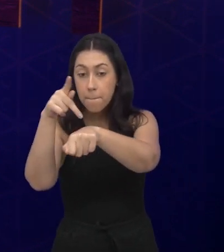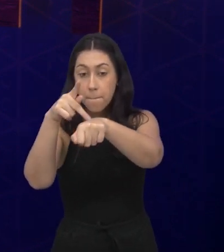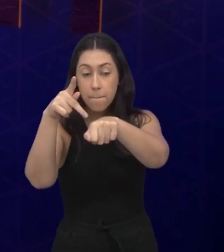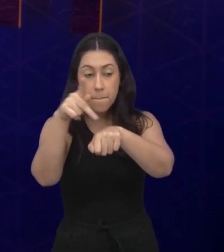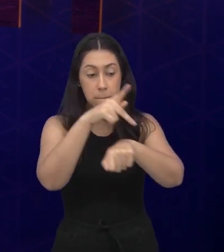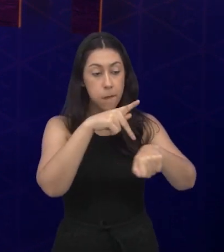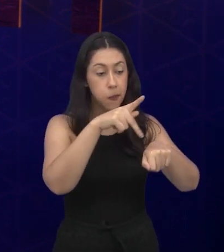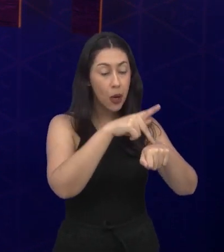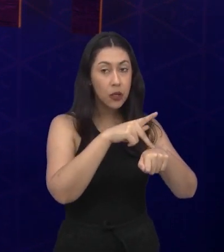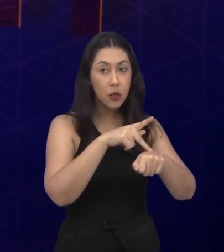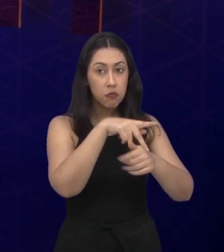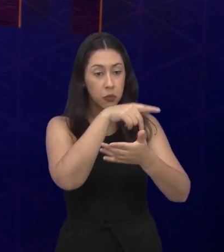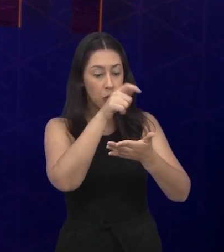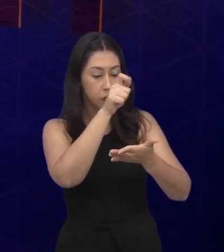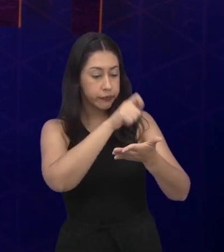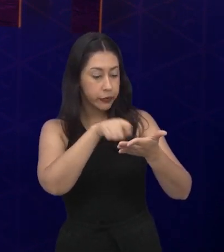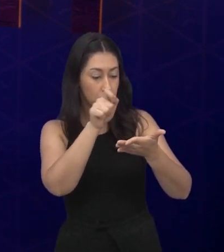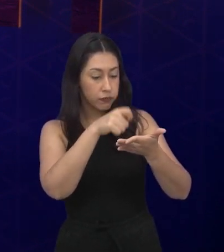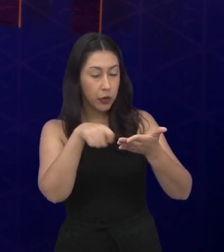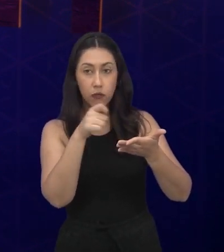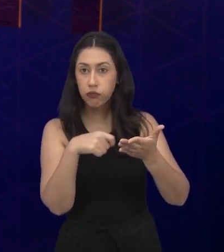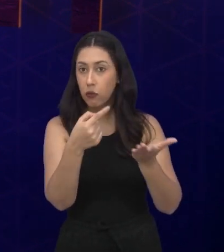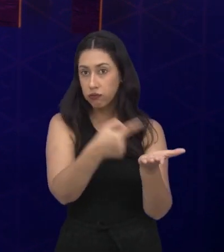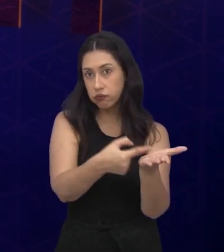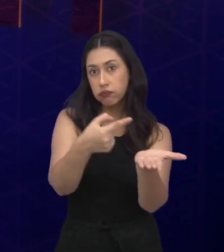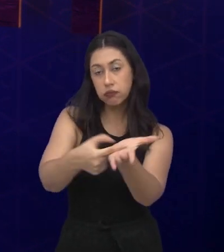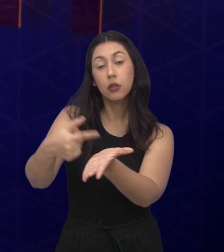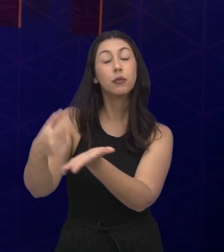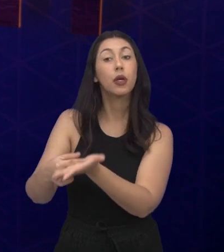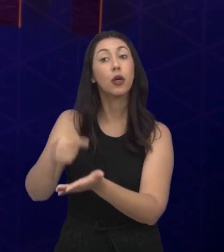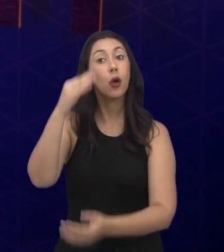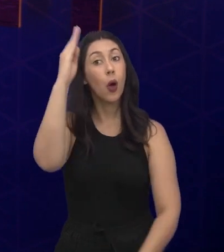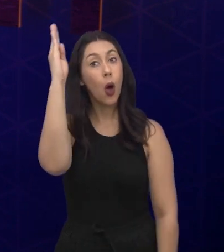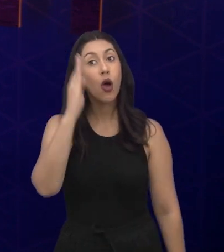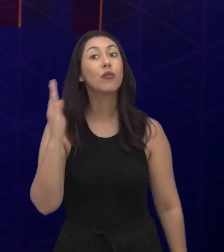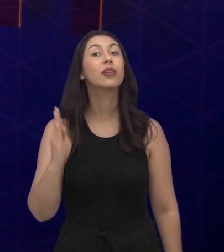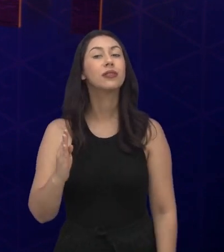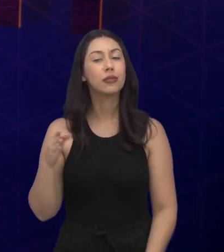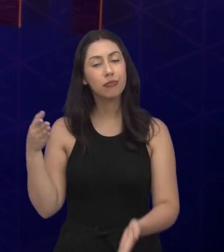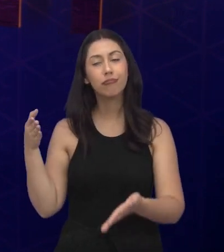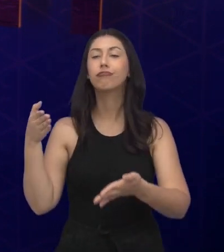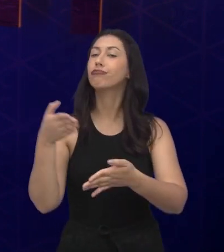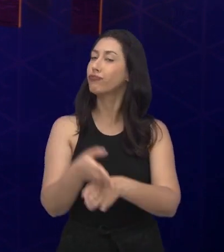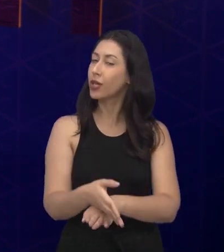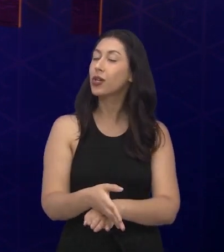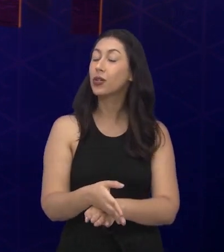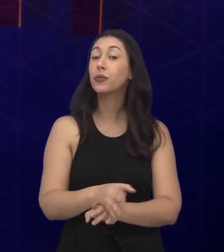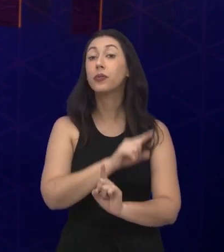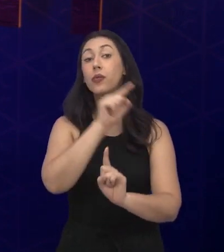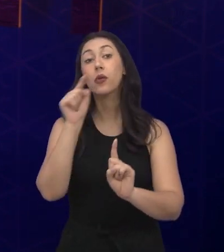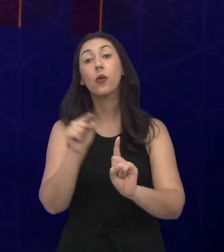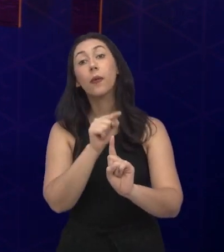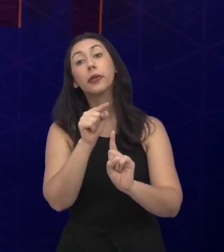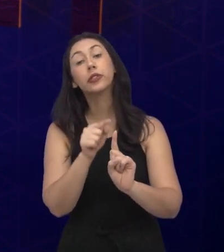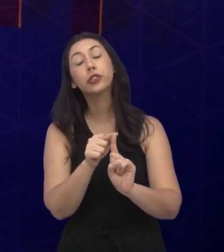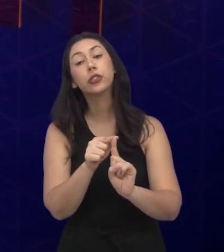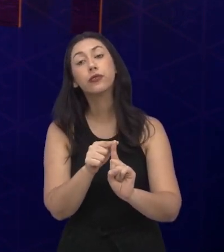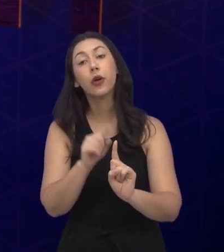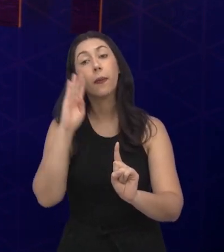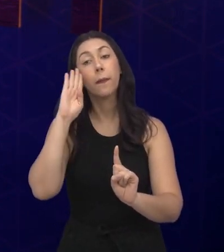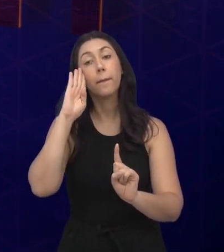países irem assinando esse tratado e tal, né? O Brasil fez parte disso, né? O